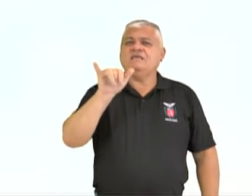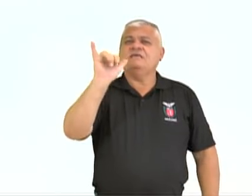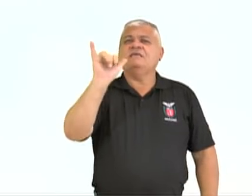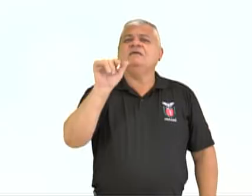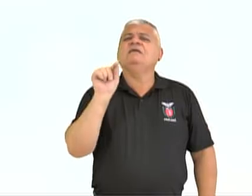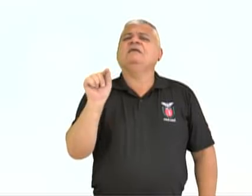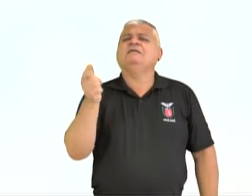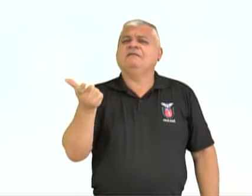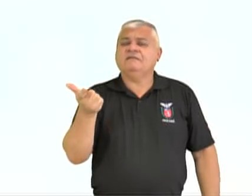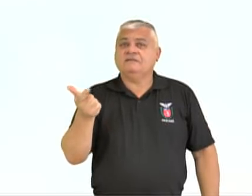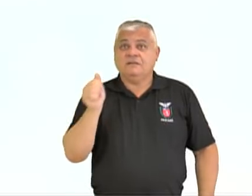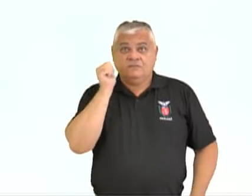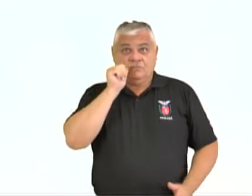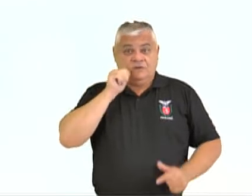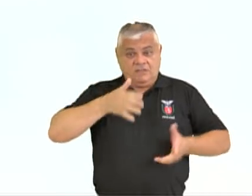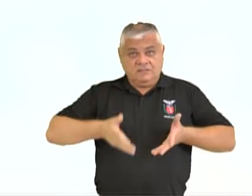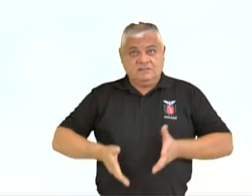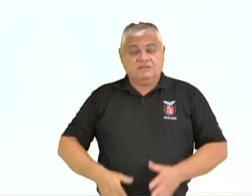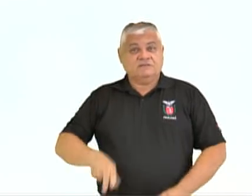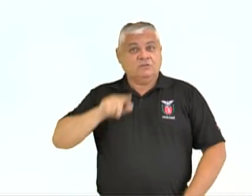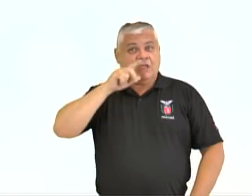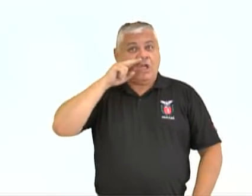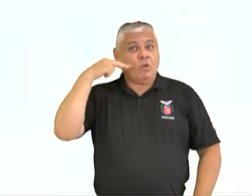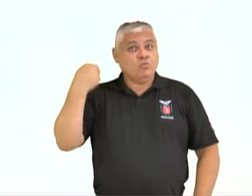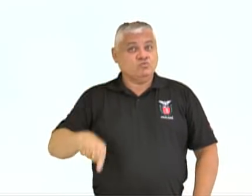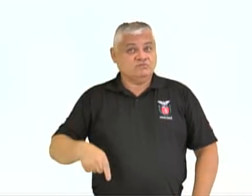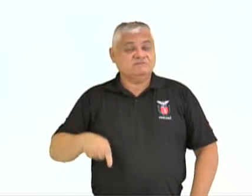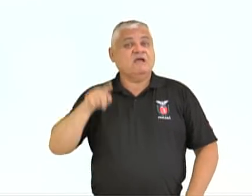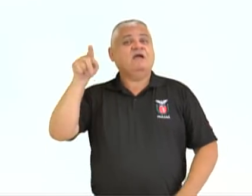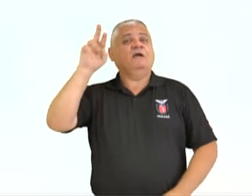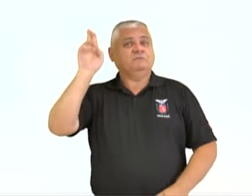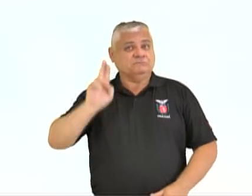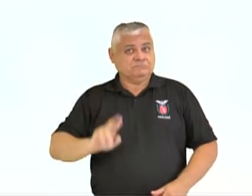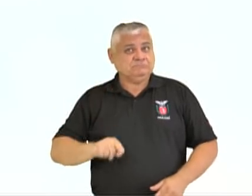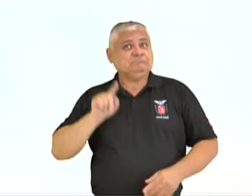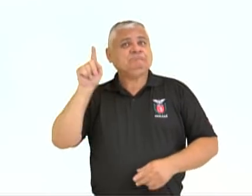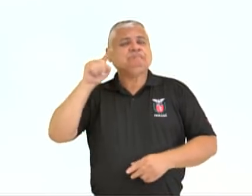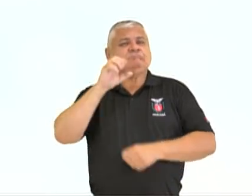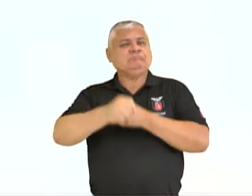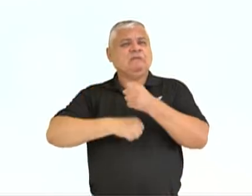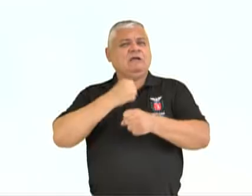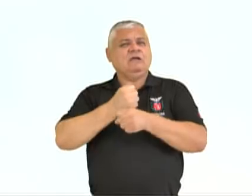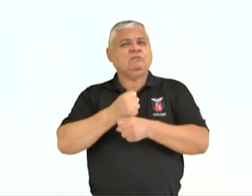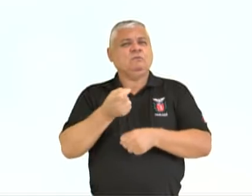Ah, ela nasceu na Rússia, em São Petersburgo, em